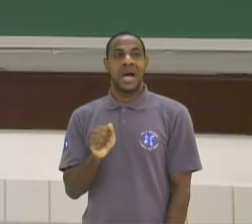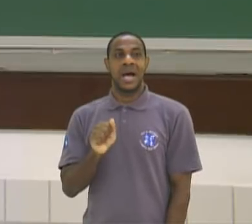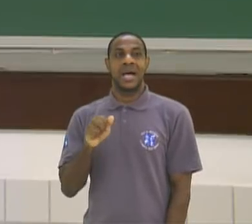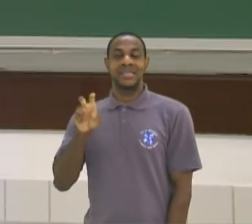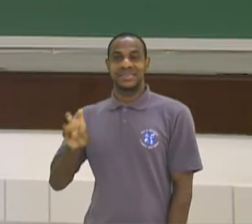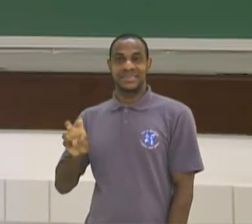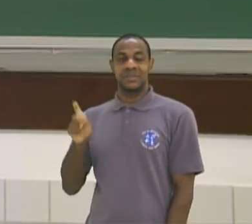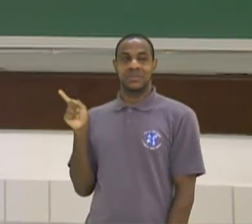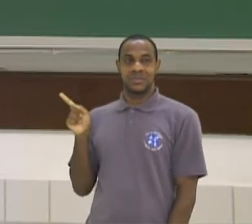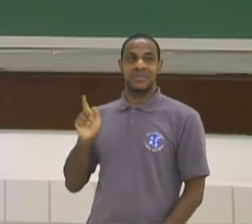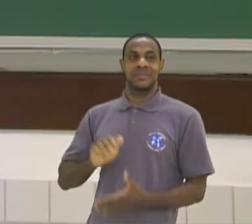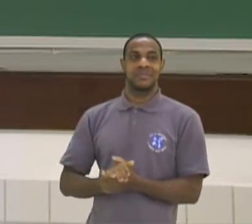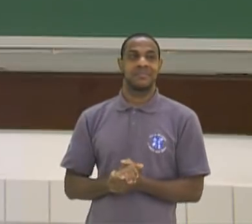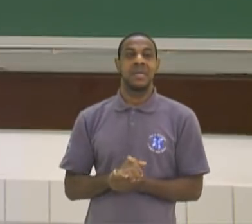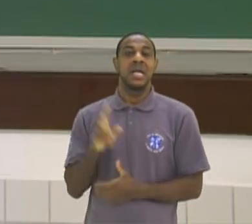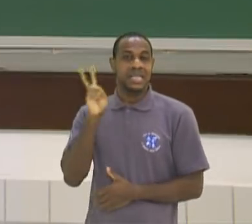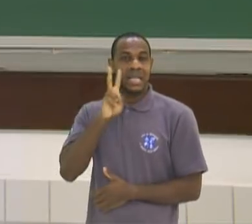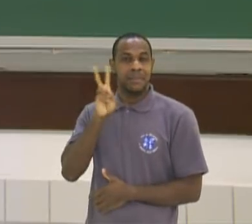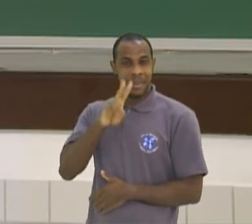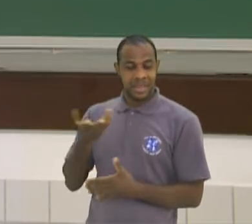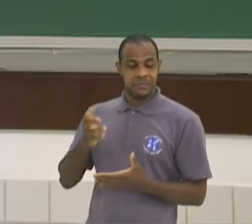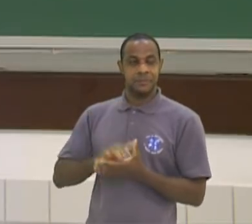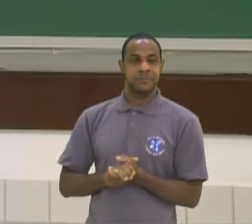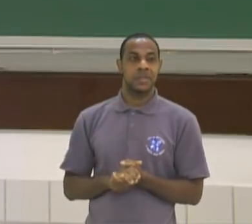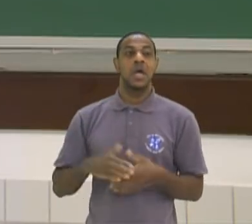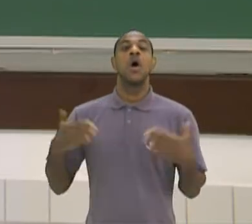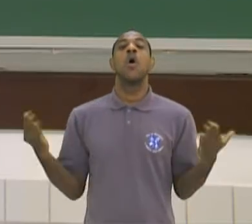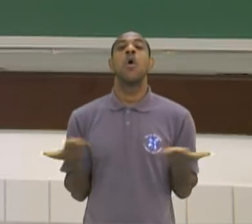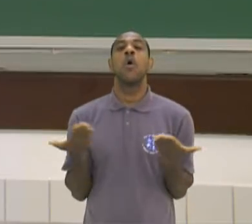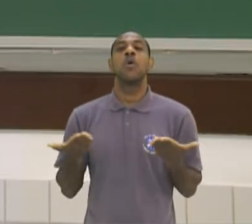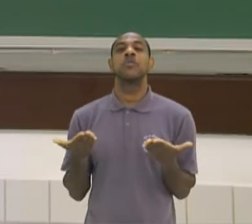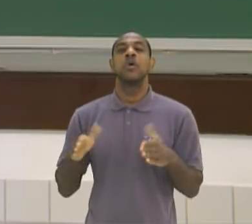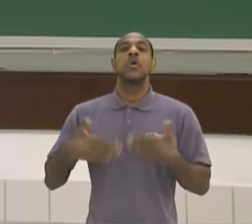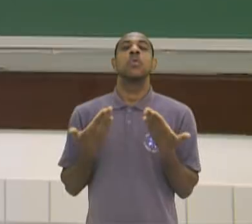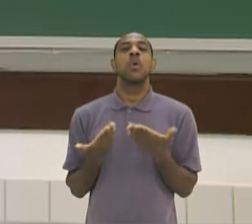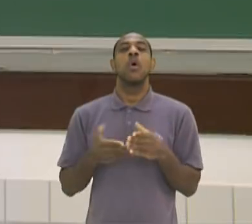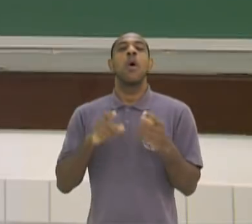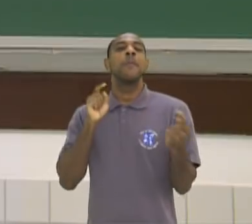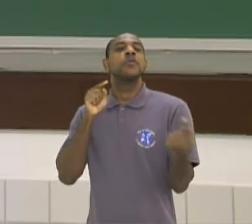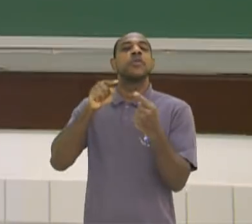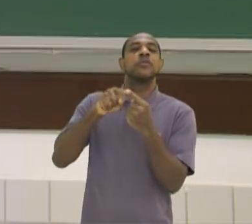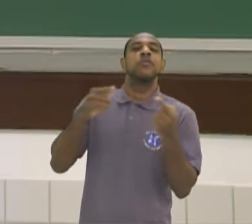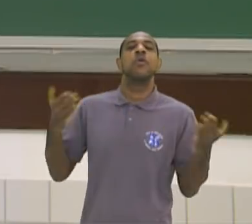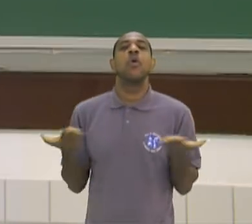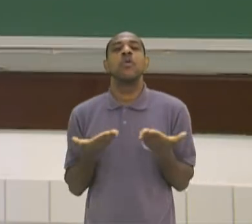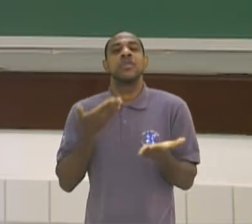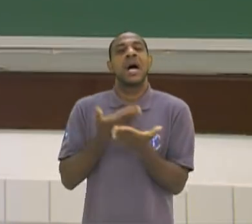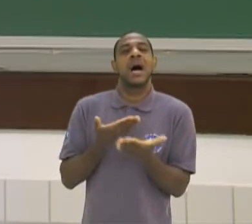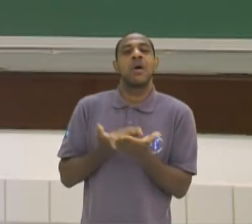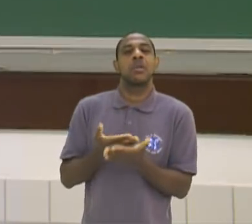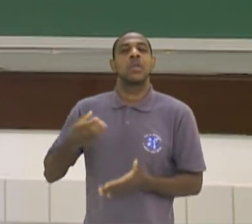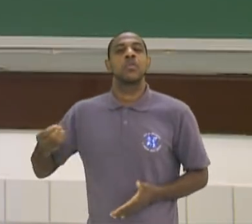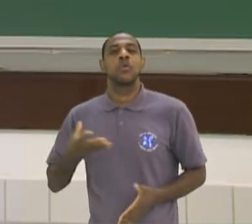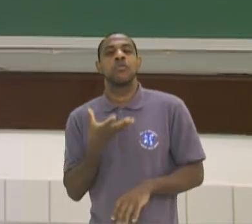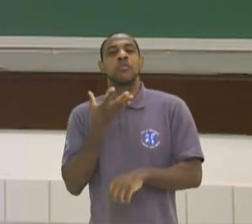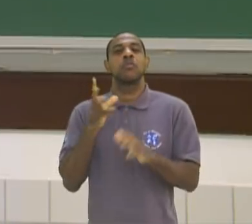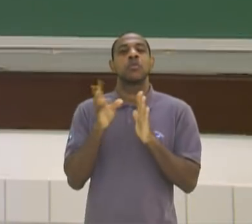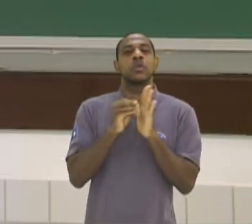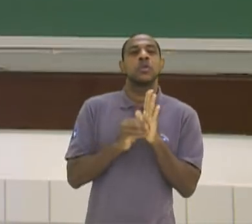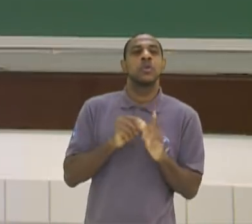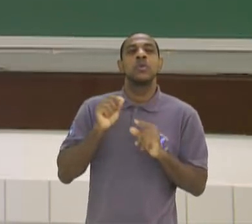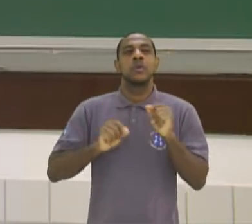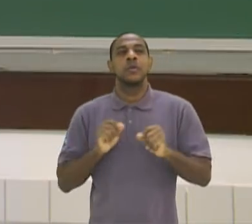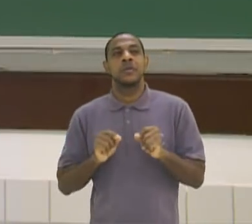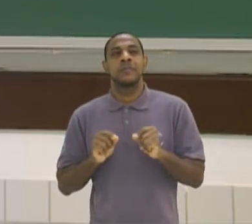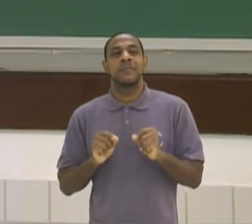Tá lembrado? Boa! E na aula de hoje, qual é o nosso cardápio para a aula de hoje para você aprender? Hoje nós vamos falar sobre